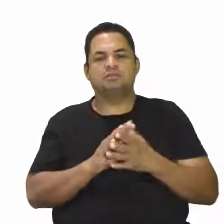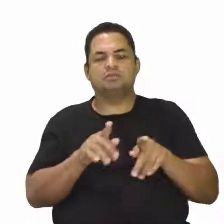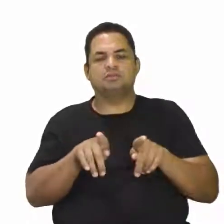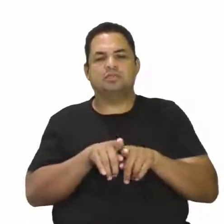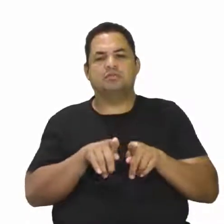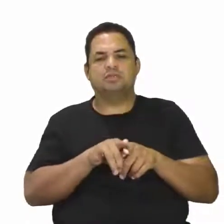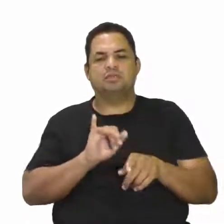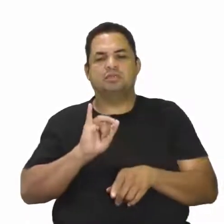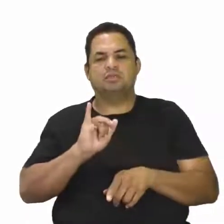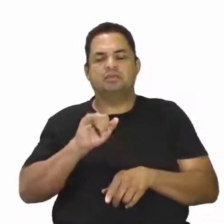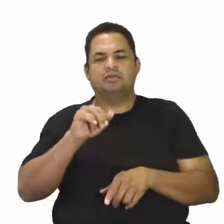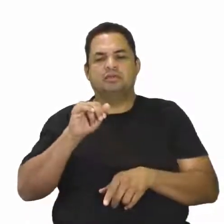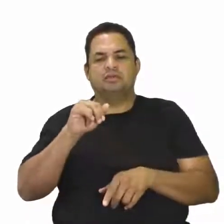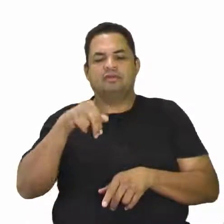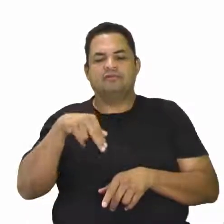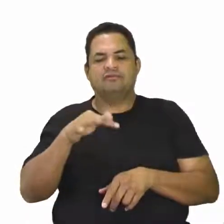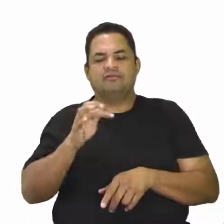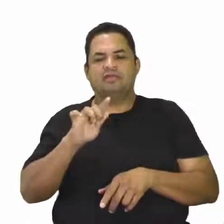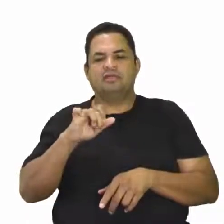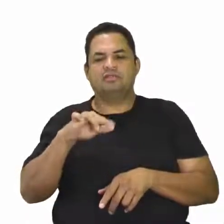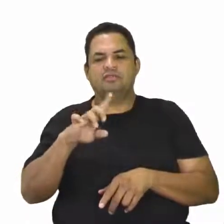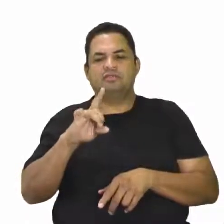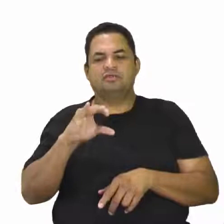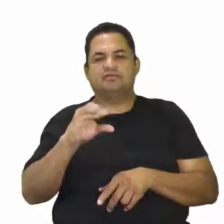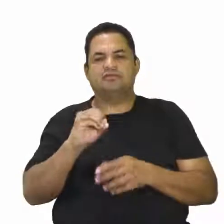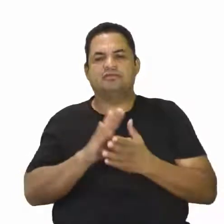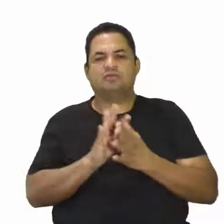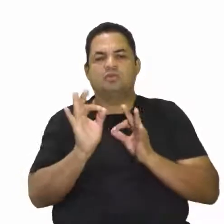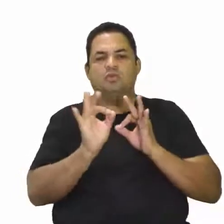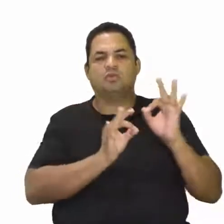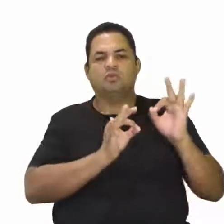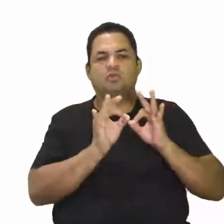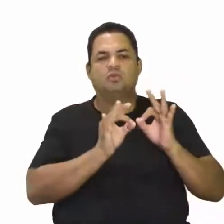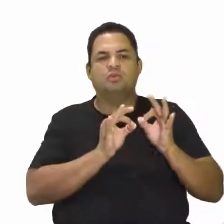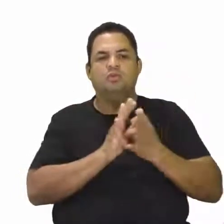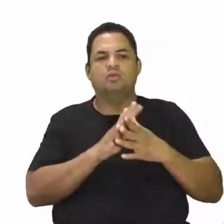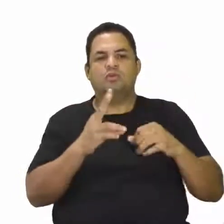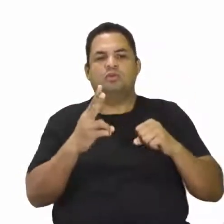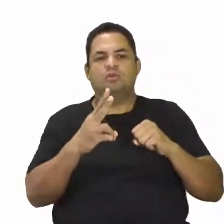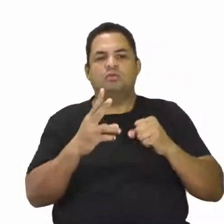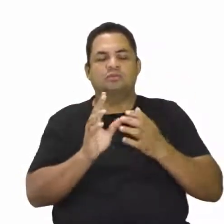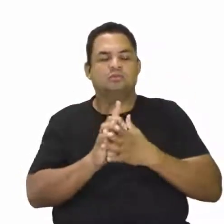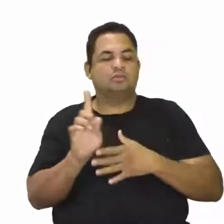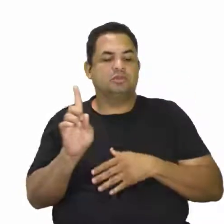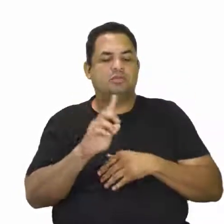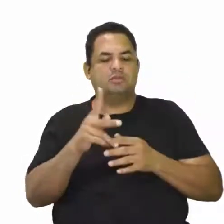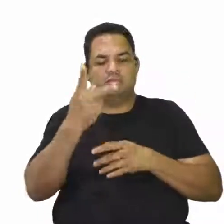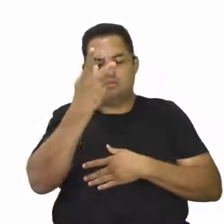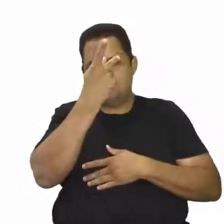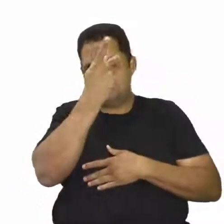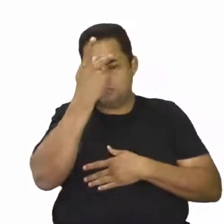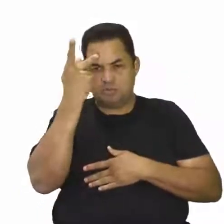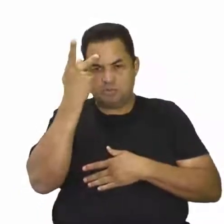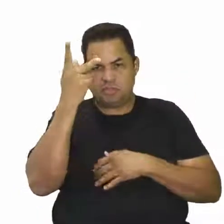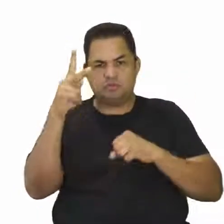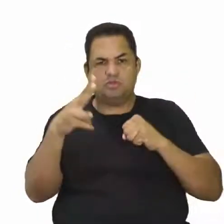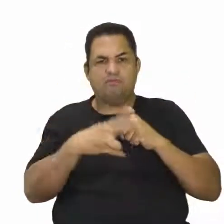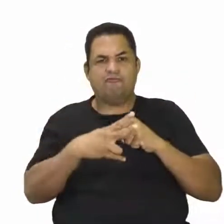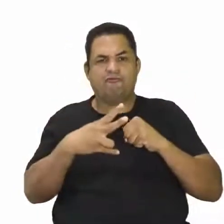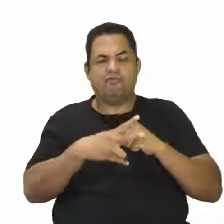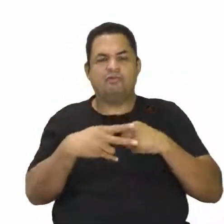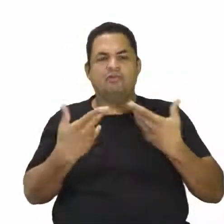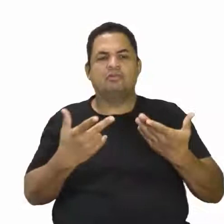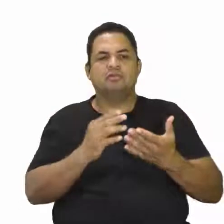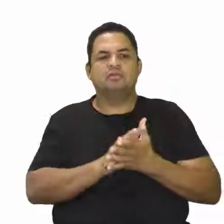o infinitivo, eles formam aí as formas não pessoais do verbo. E ele cumpre